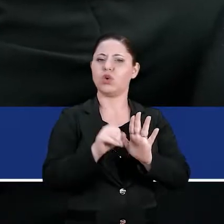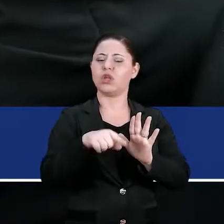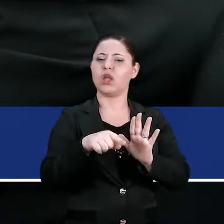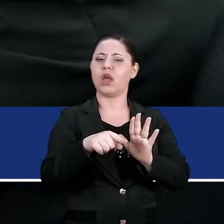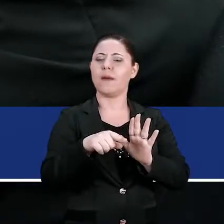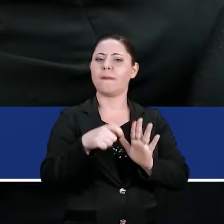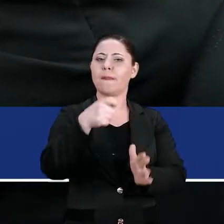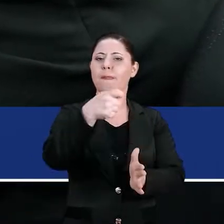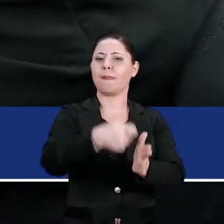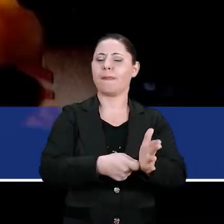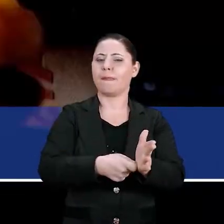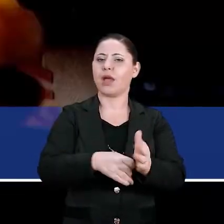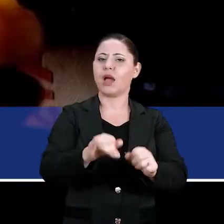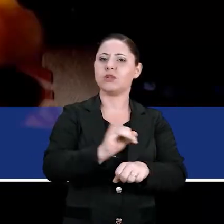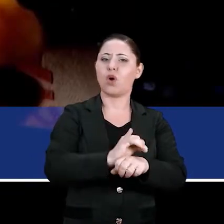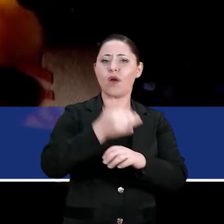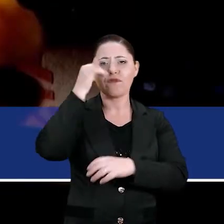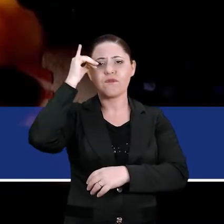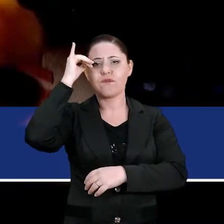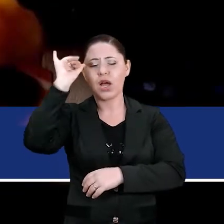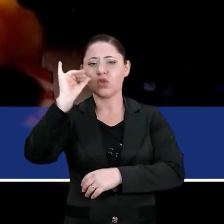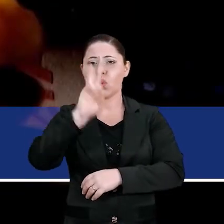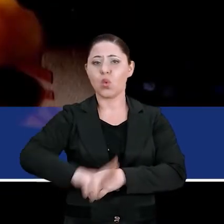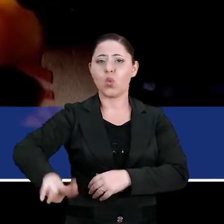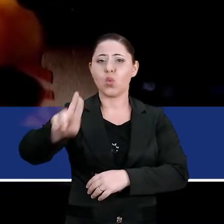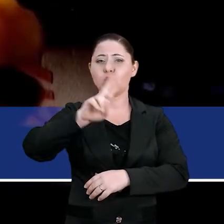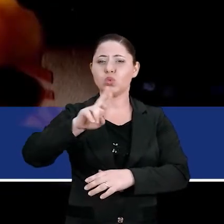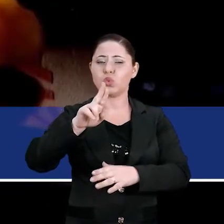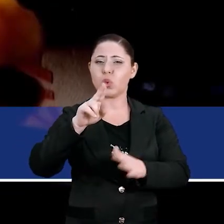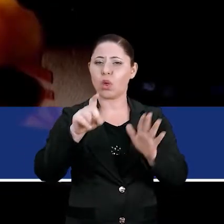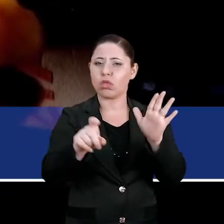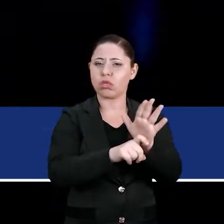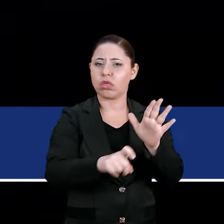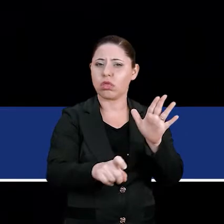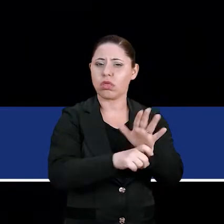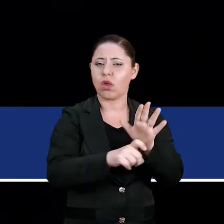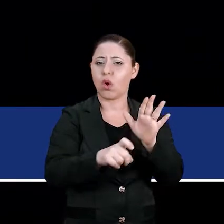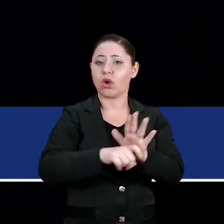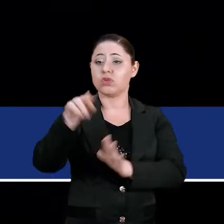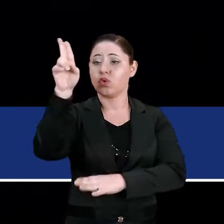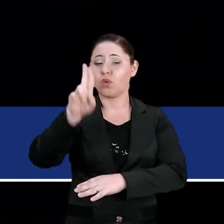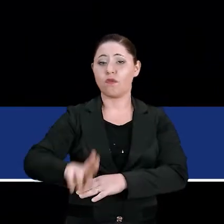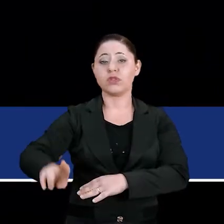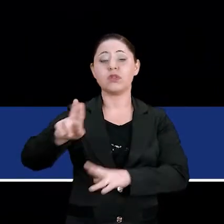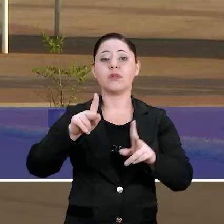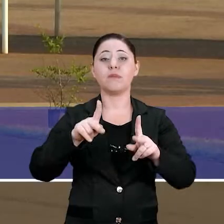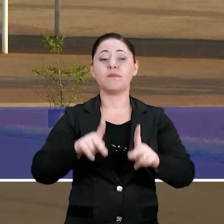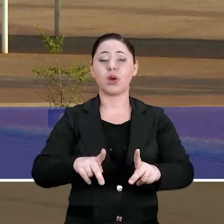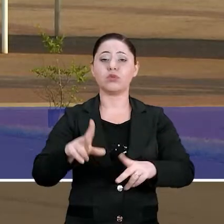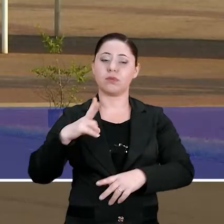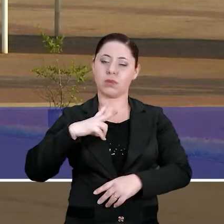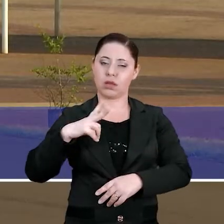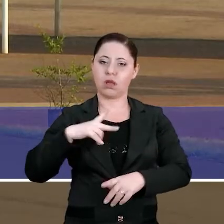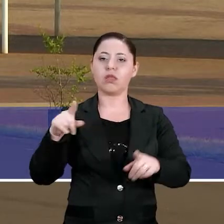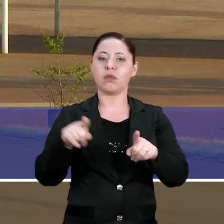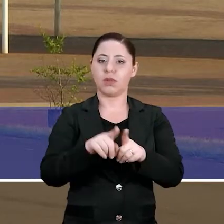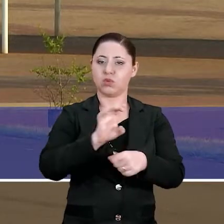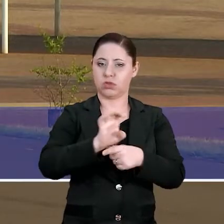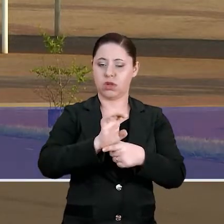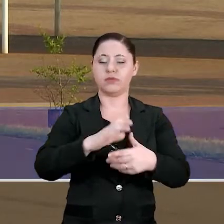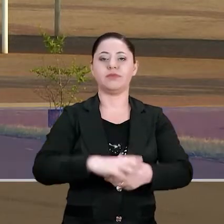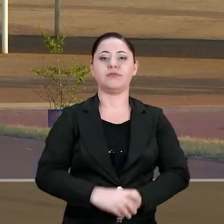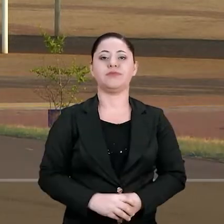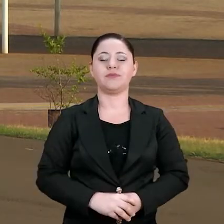eles o que determina a aplicação de medidas de prevenção ao uso de drogas ilícitas em universidades públicas